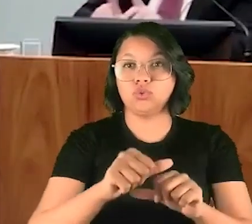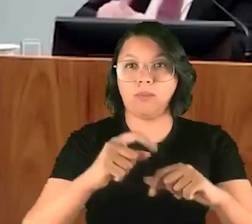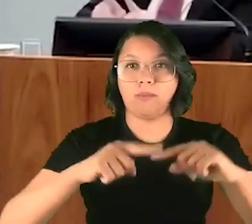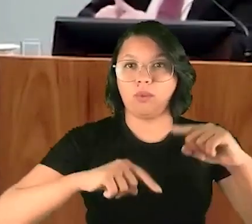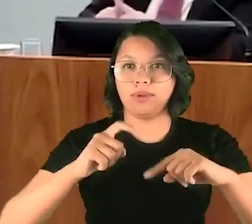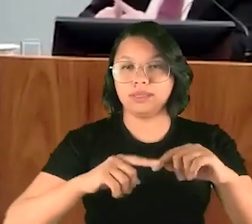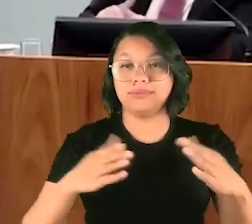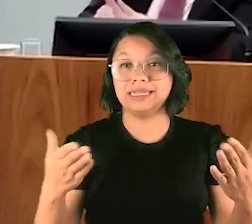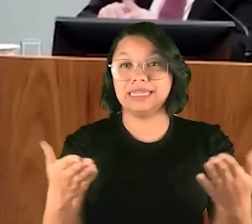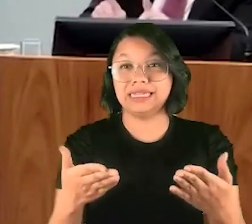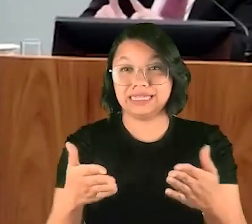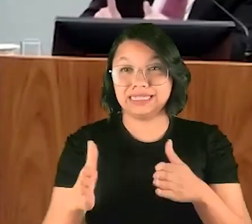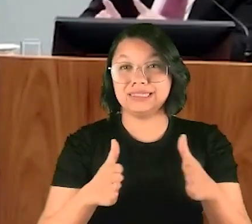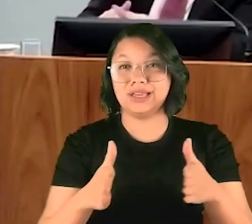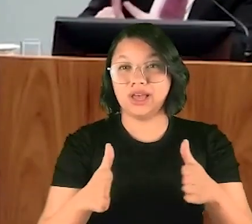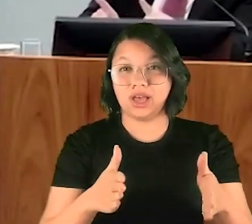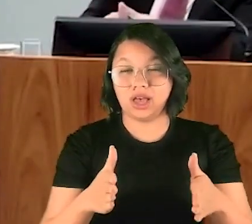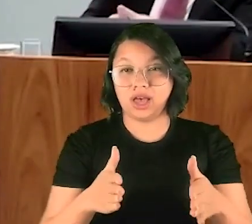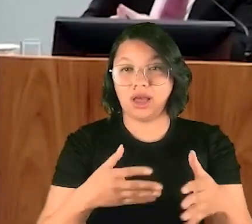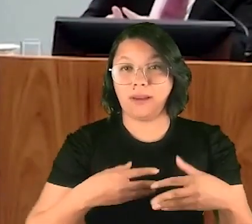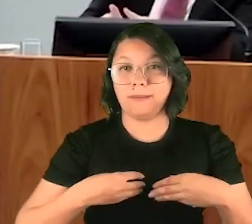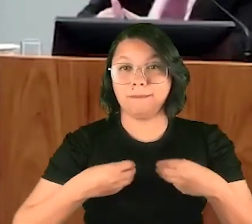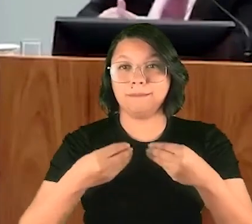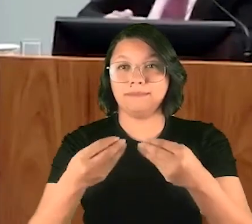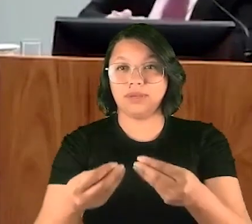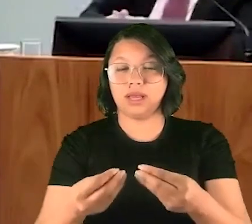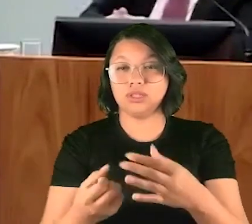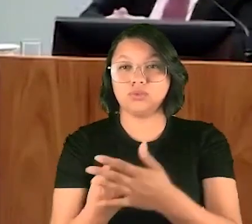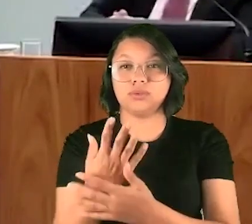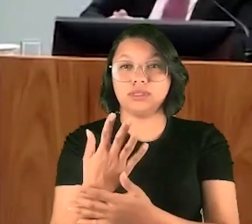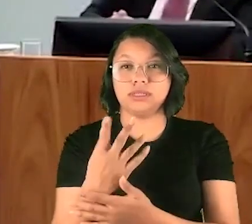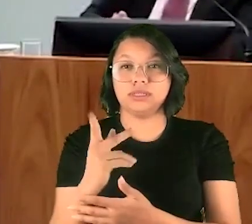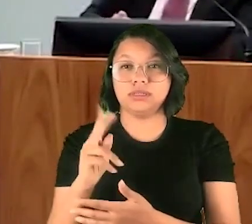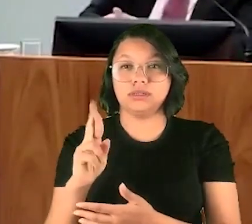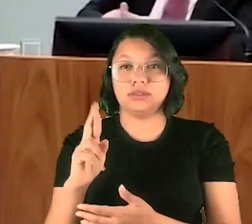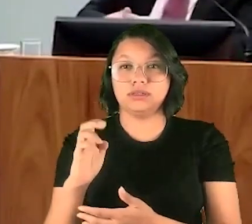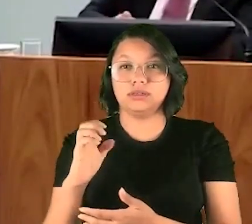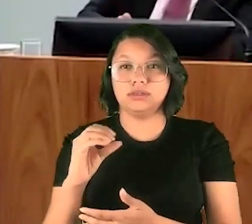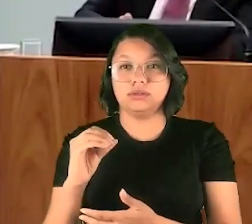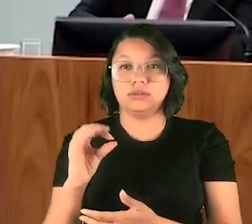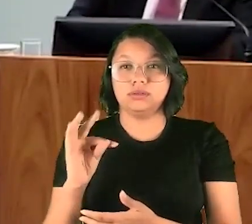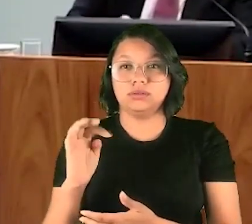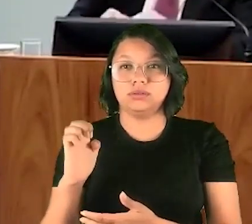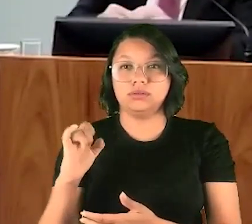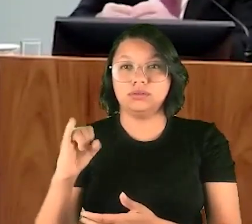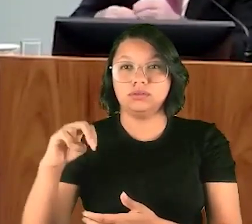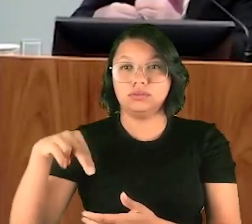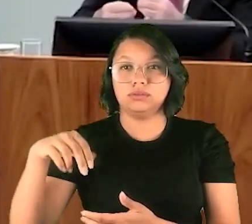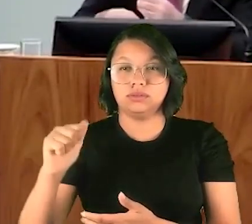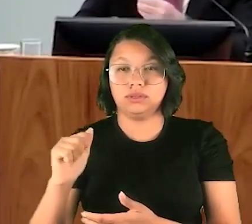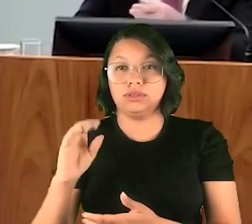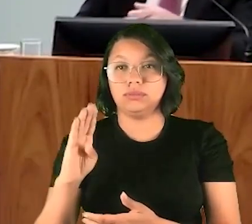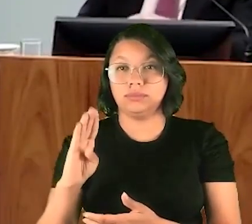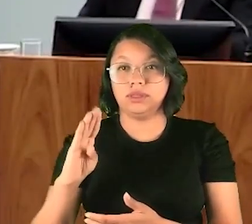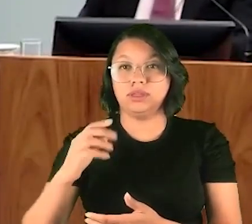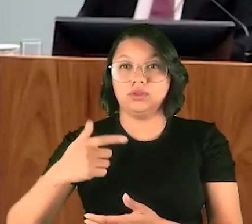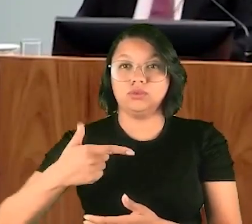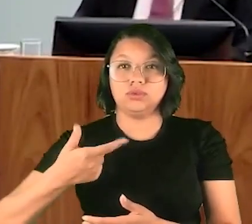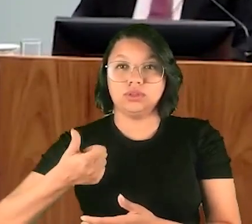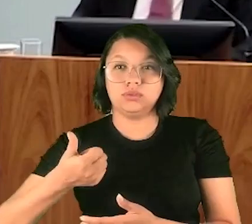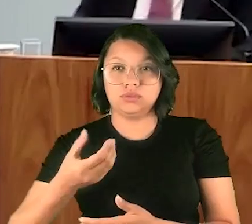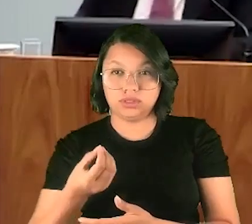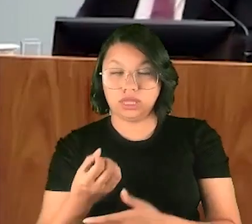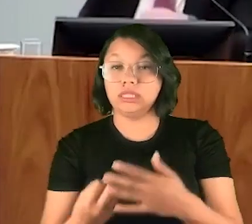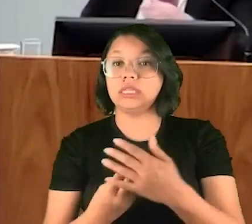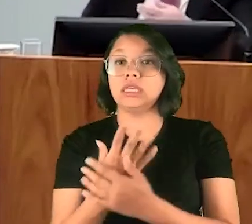se batem e trocam material. Não deveria acontecer, mas acontece. E nessa troca de material, eles passam a produzir uma proteína